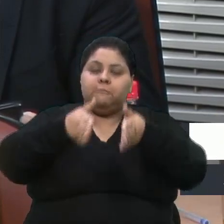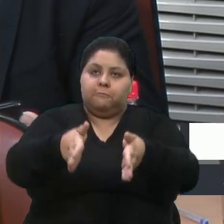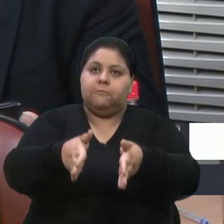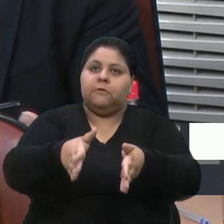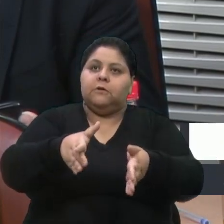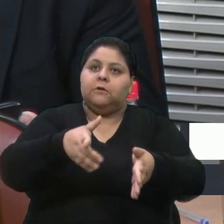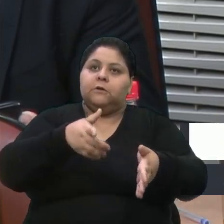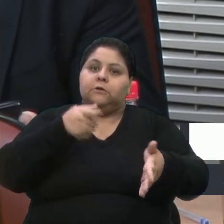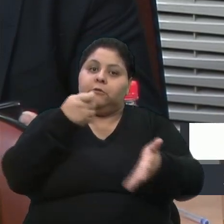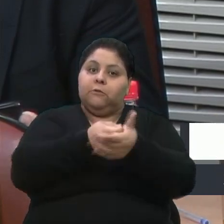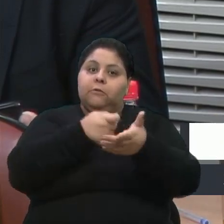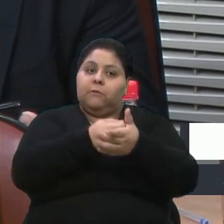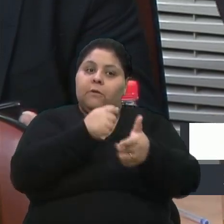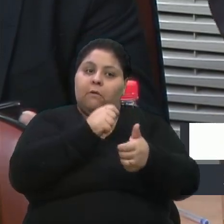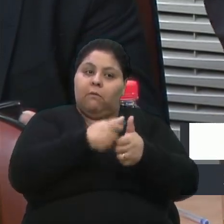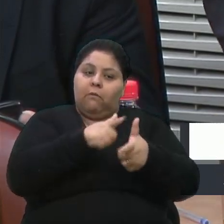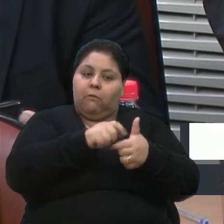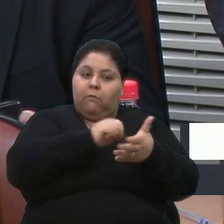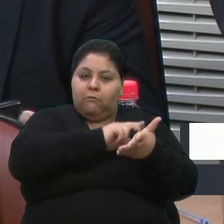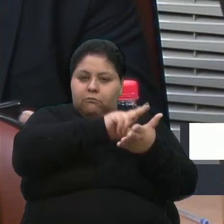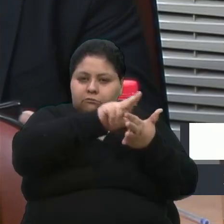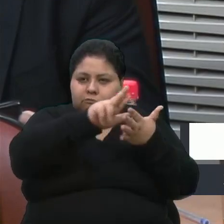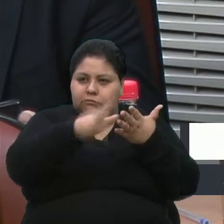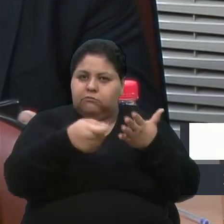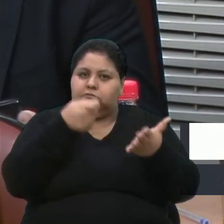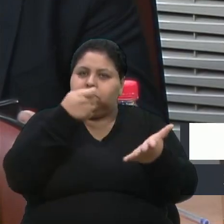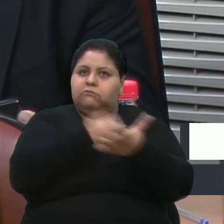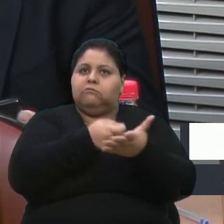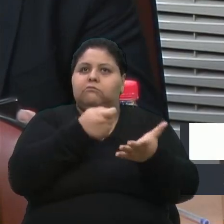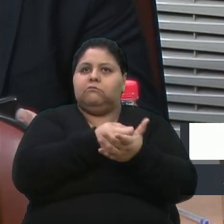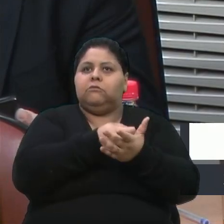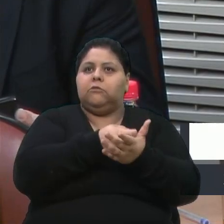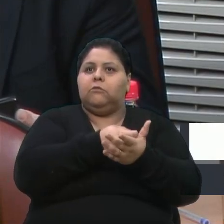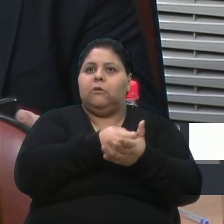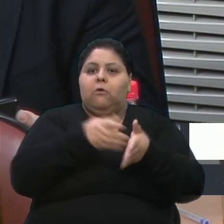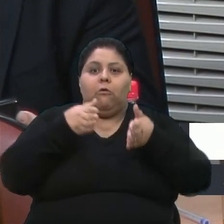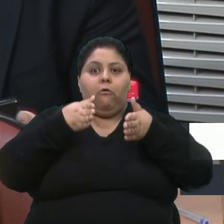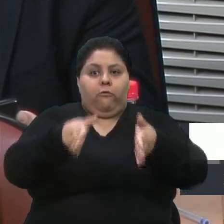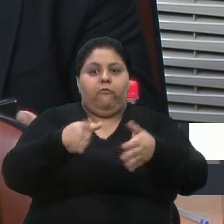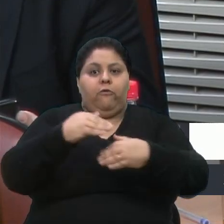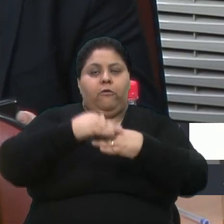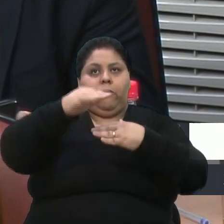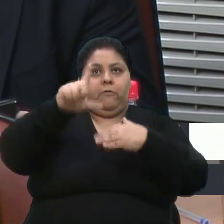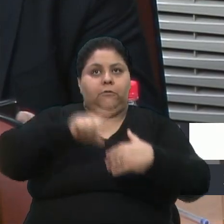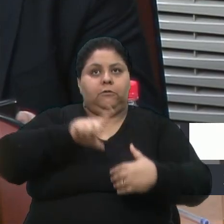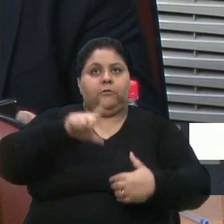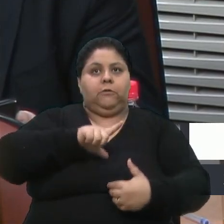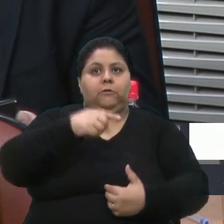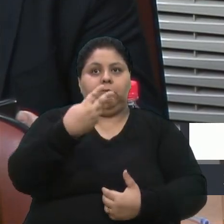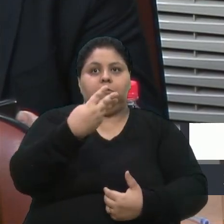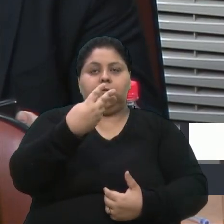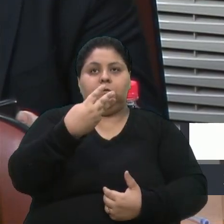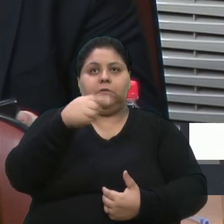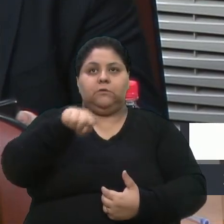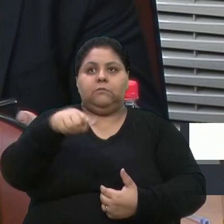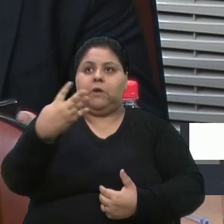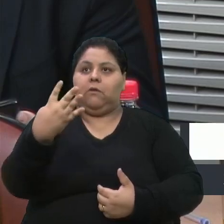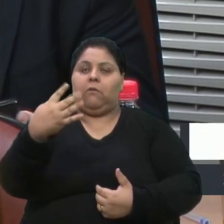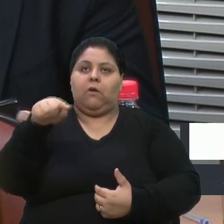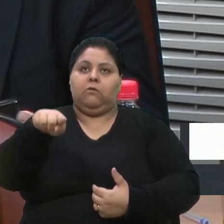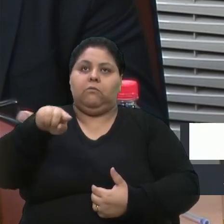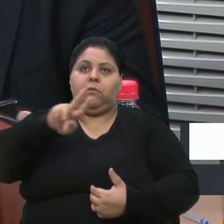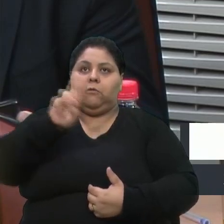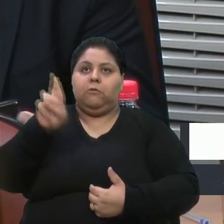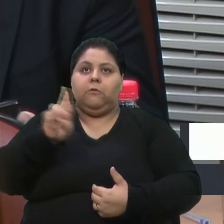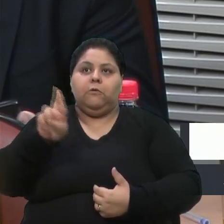diversas dificuldades financeiras, tu chega lá, um funeral não custa menos de 3.500, 4.000 reais, a família tem que ficar lá meses e meses